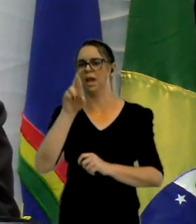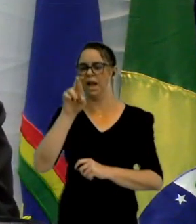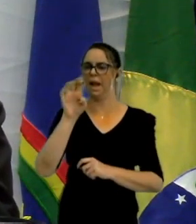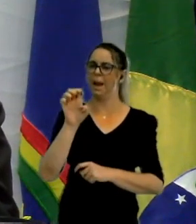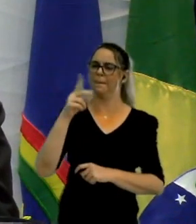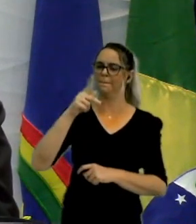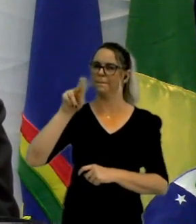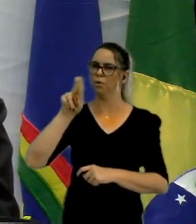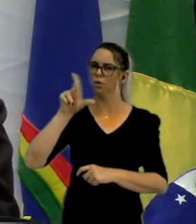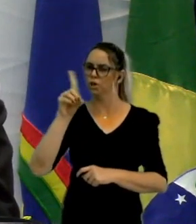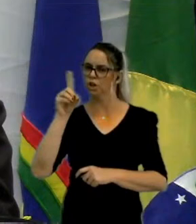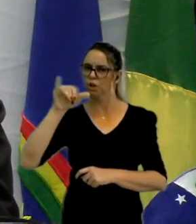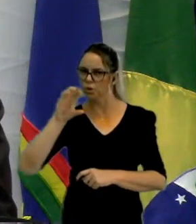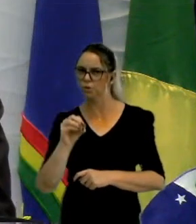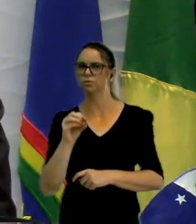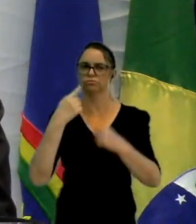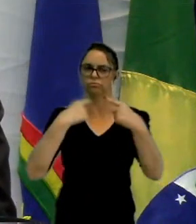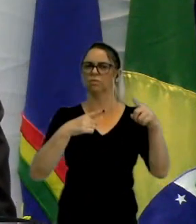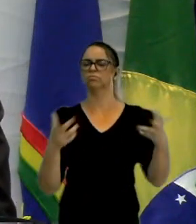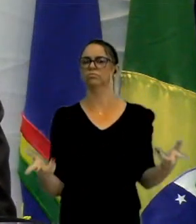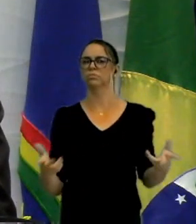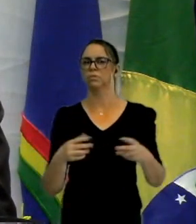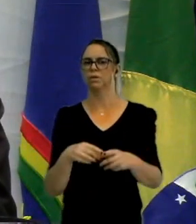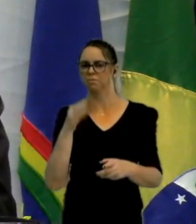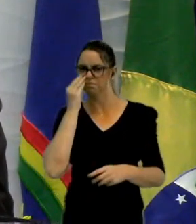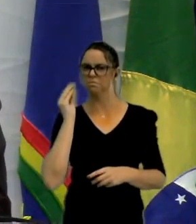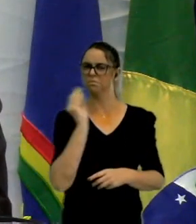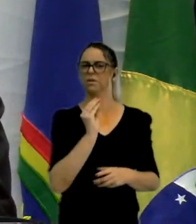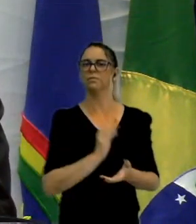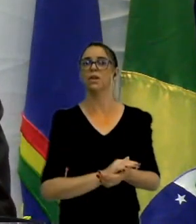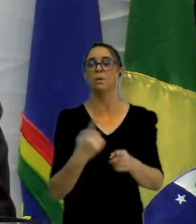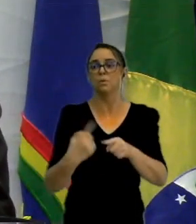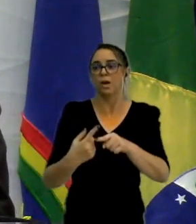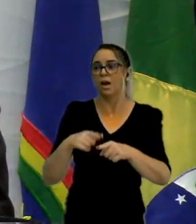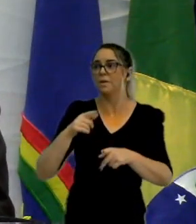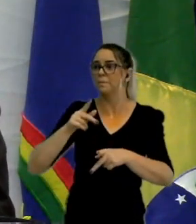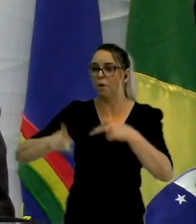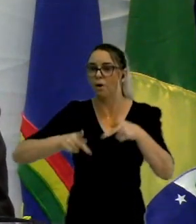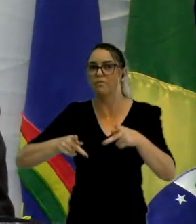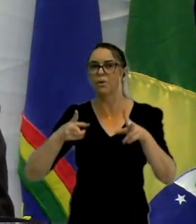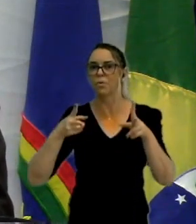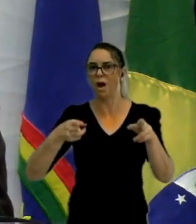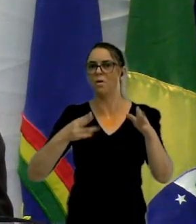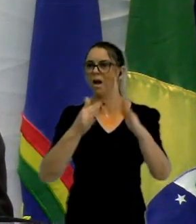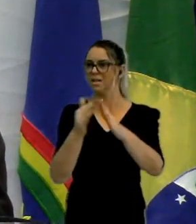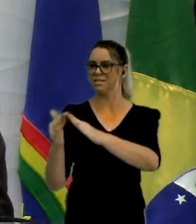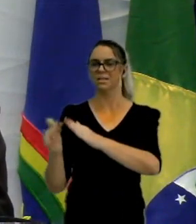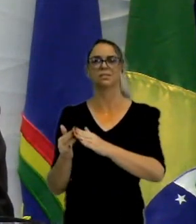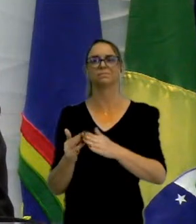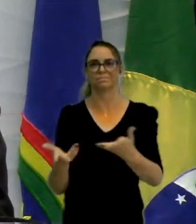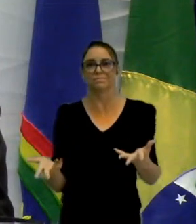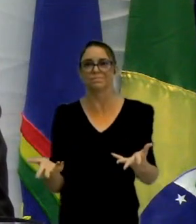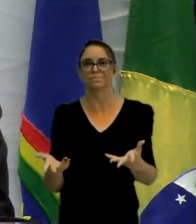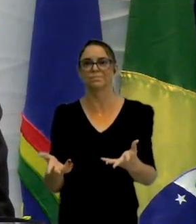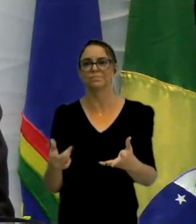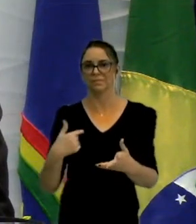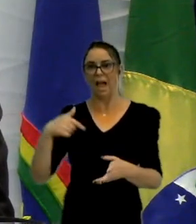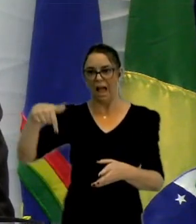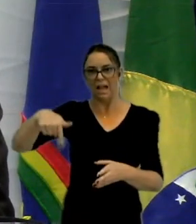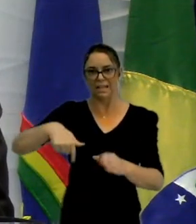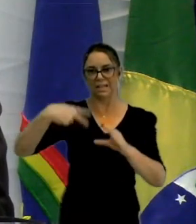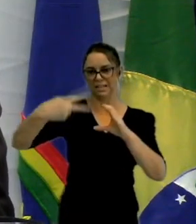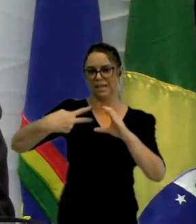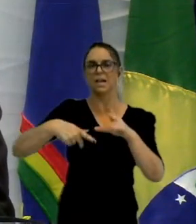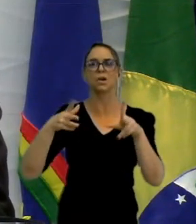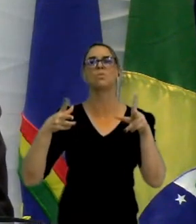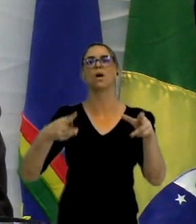ter o conhecimento. E assim como a nossa população, essa casa aqui repudia a falta de atitude deles no que diz